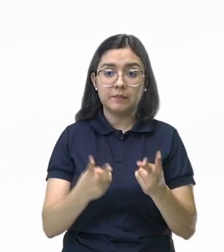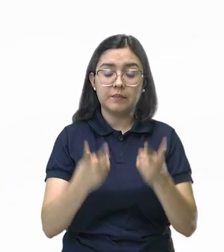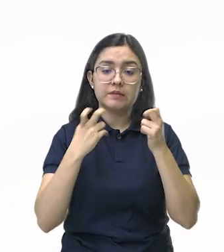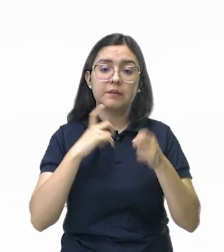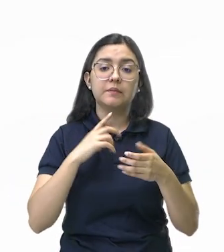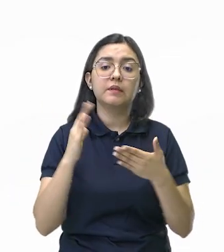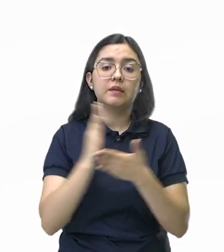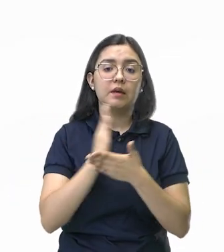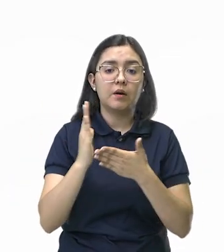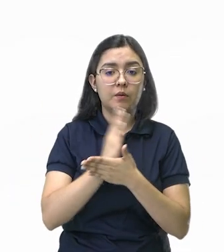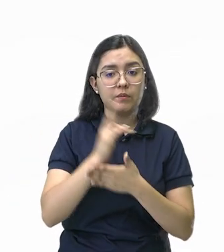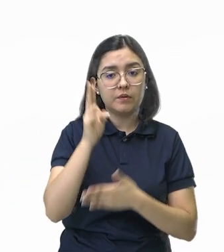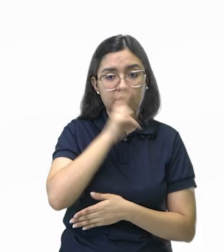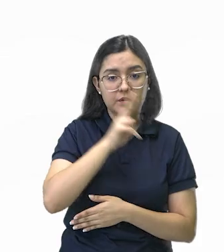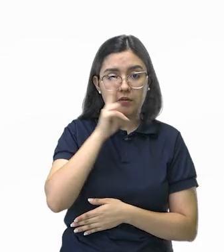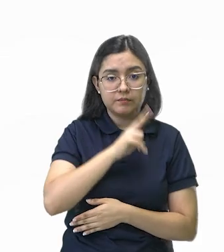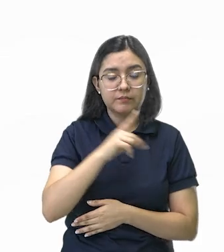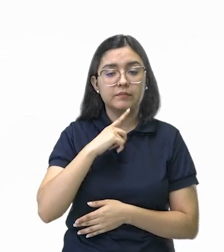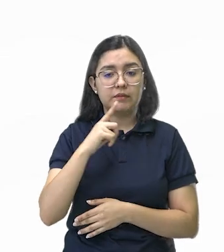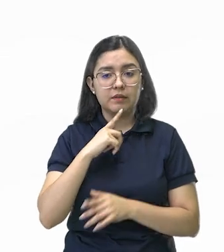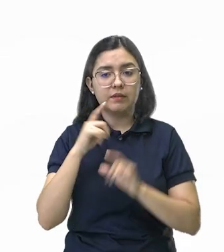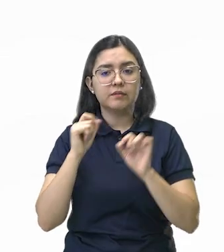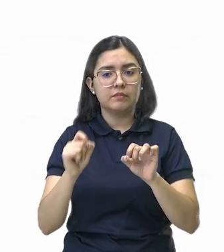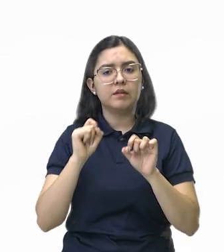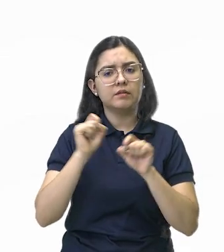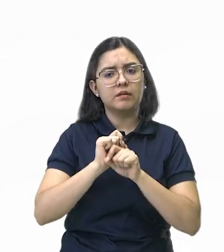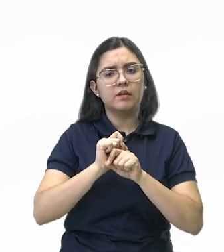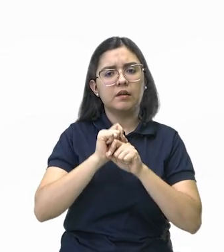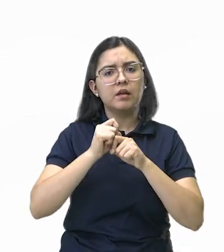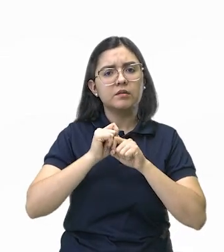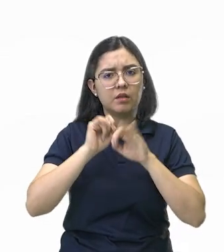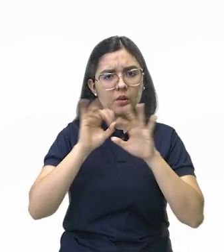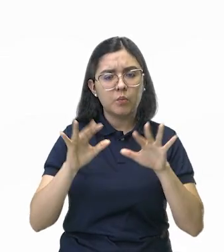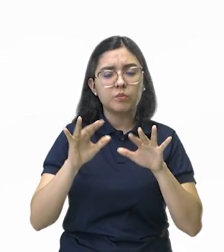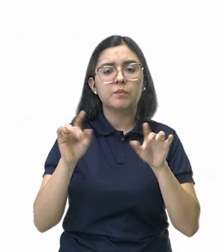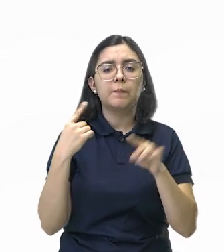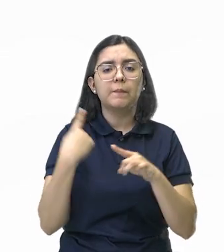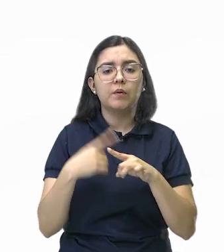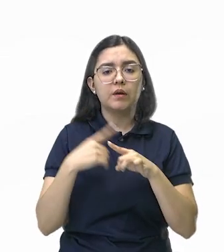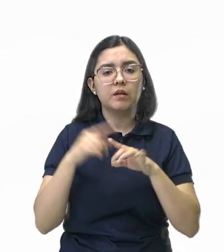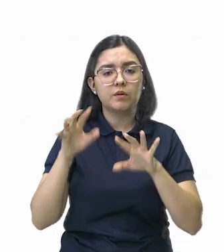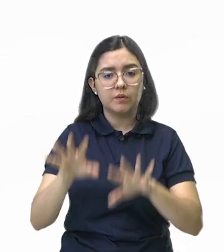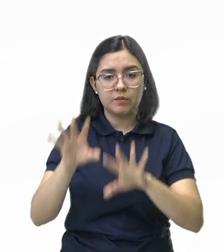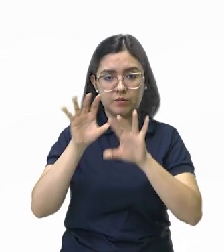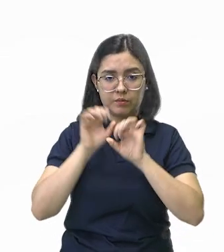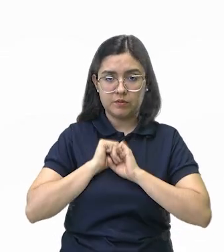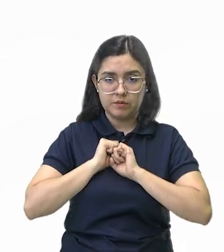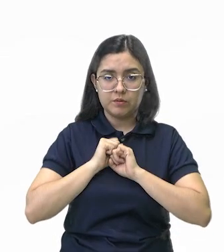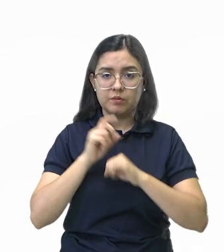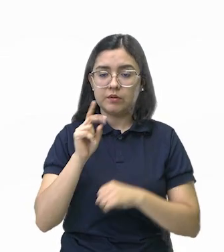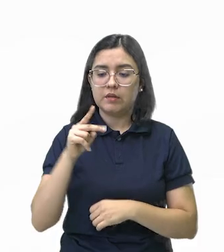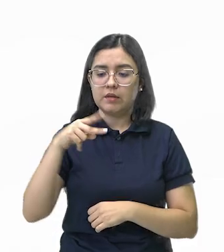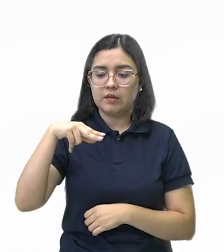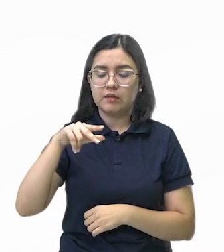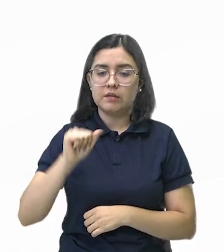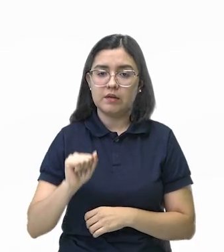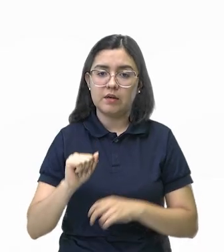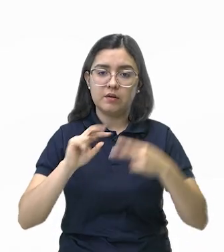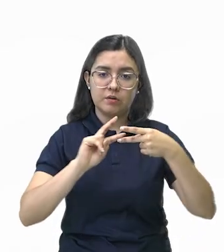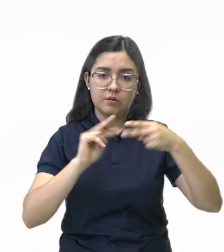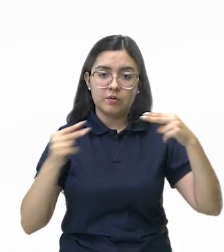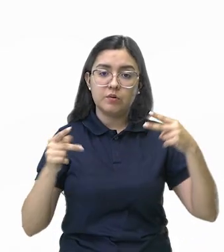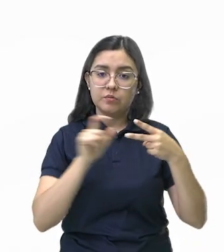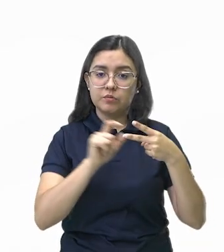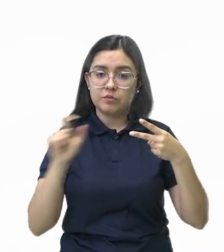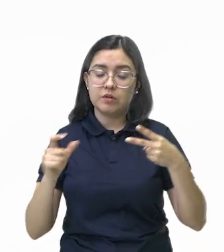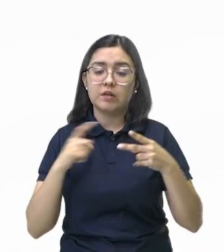roedores que são bioluminescentes porque eles receberam no seu DNA um gene que faz